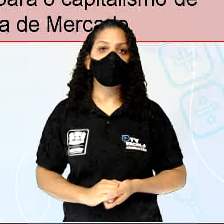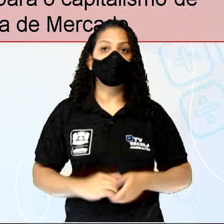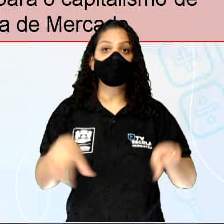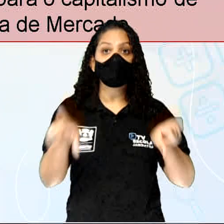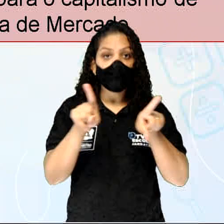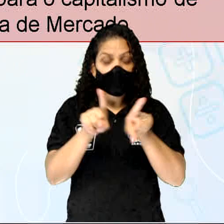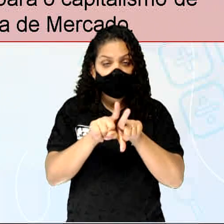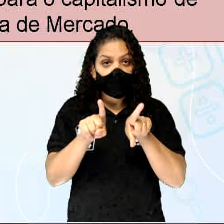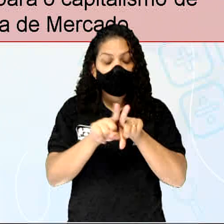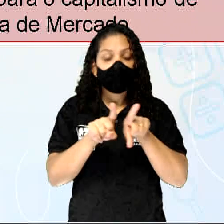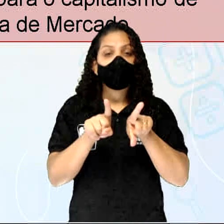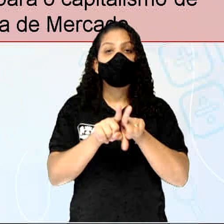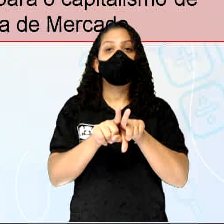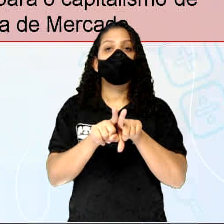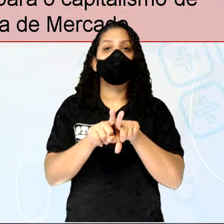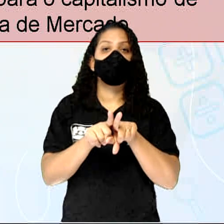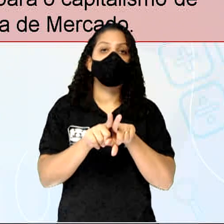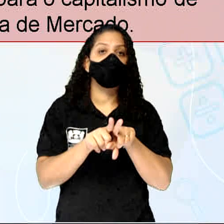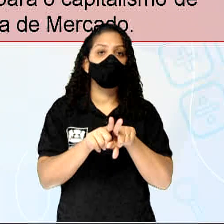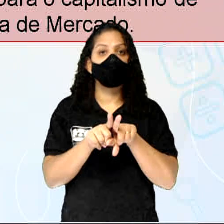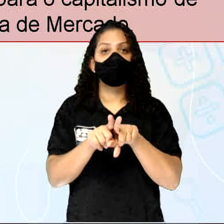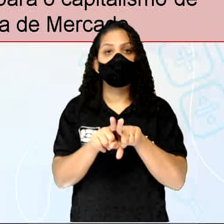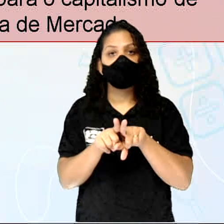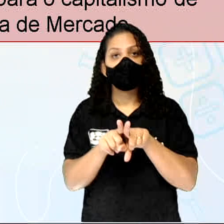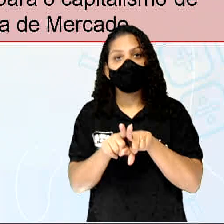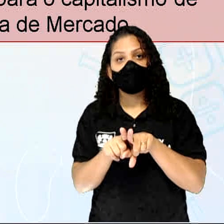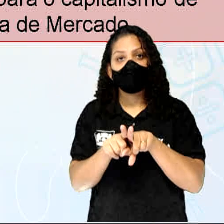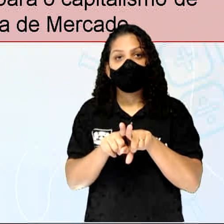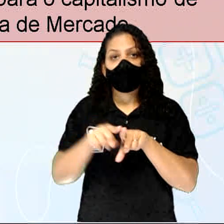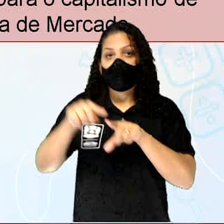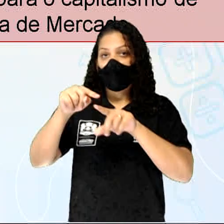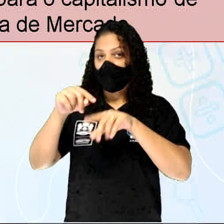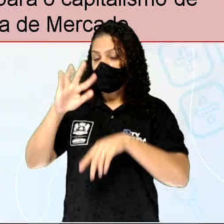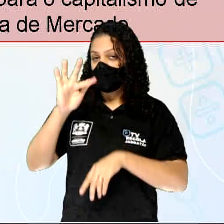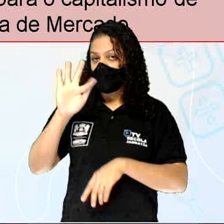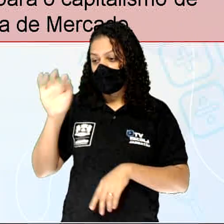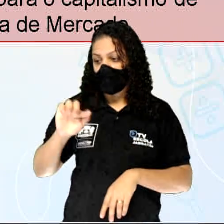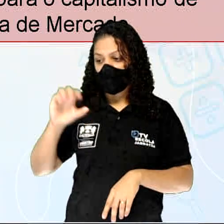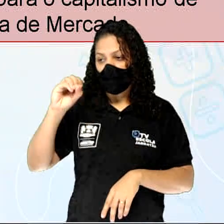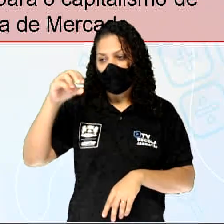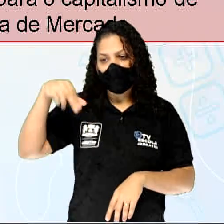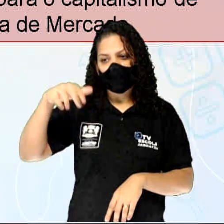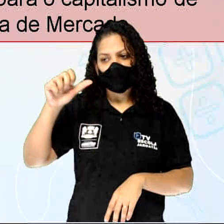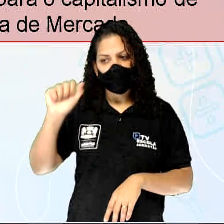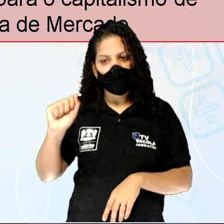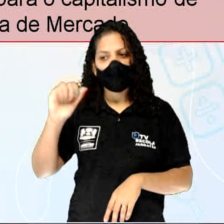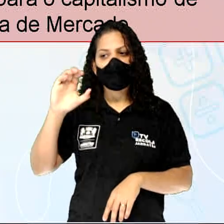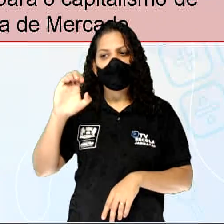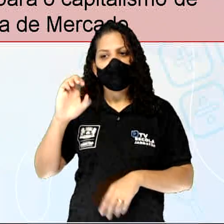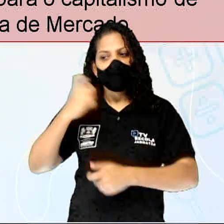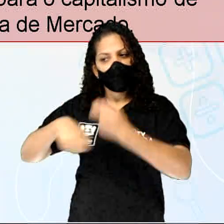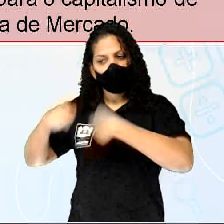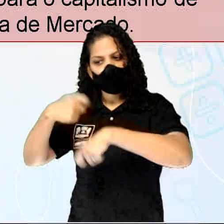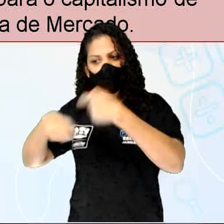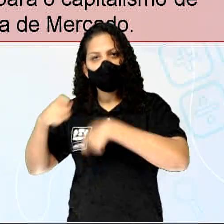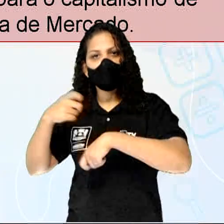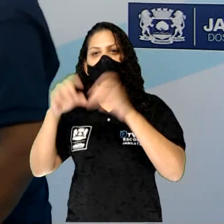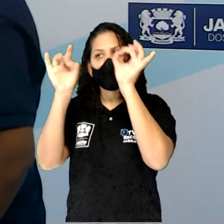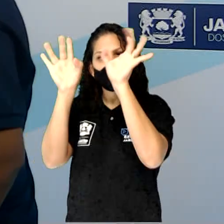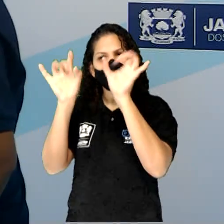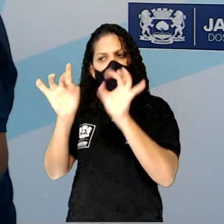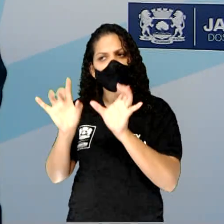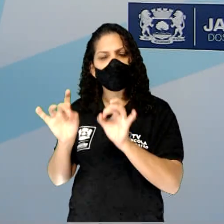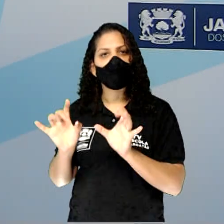Implantação das zonas econômicas especiais. Observe aí, aqui no mapa,